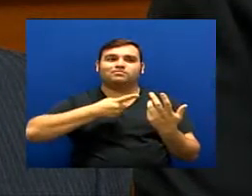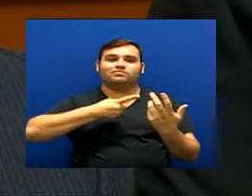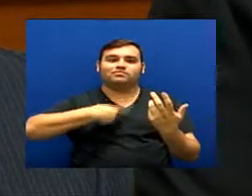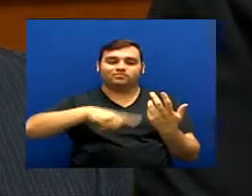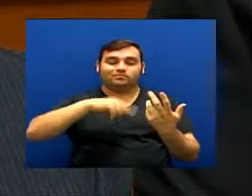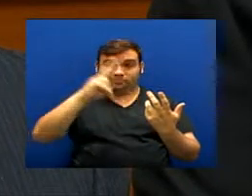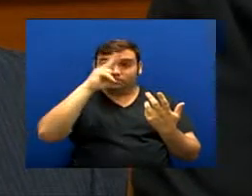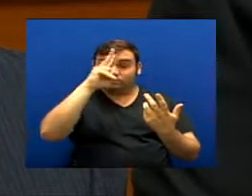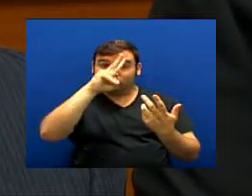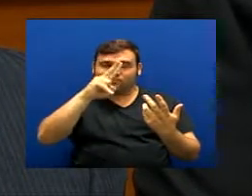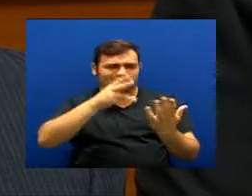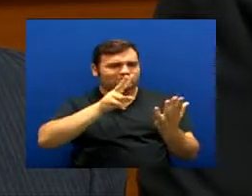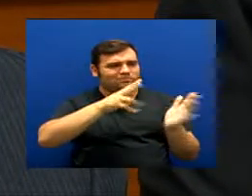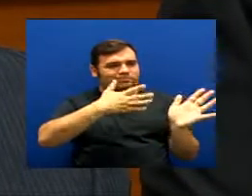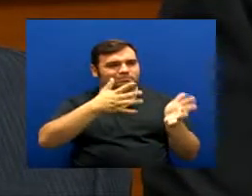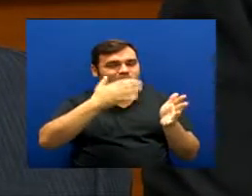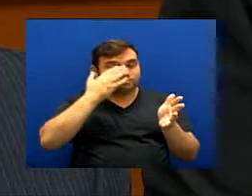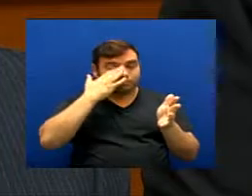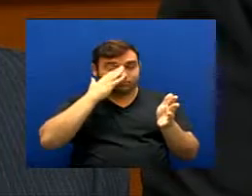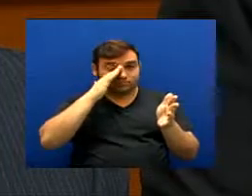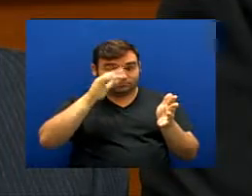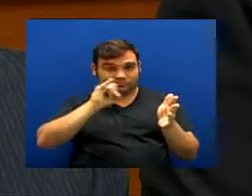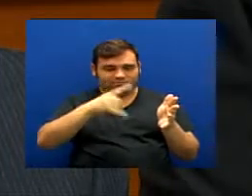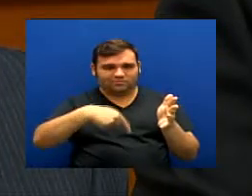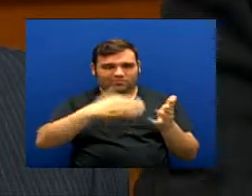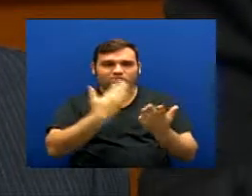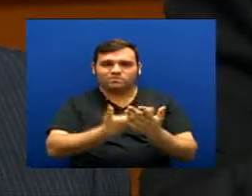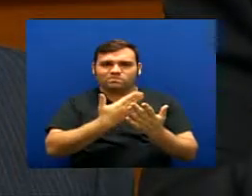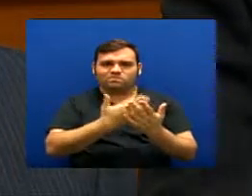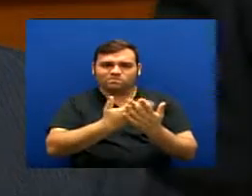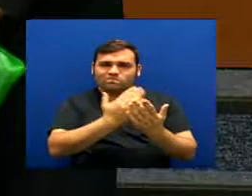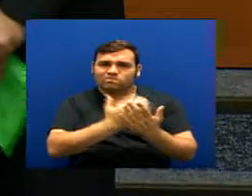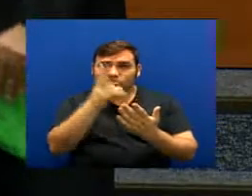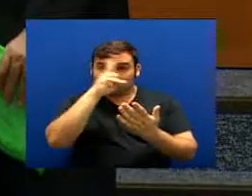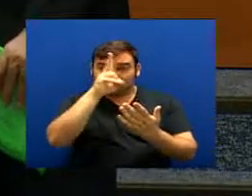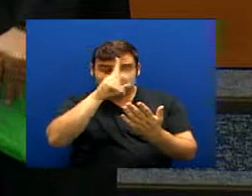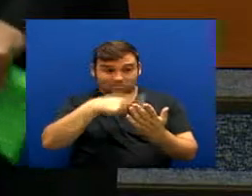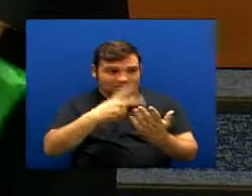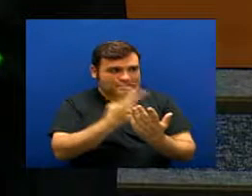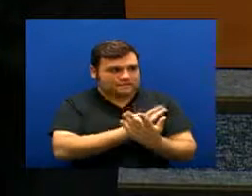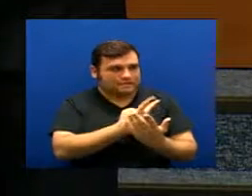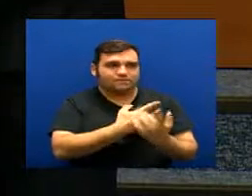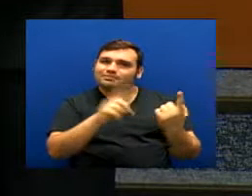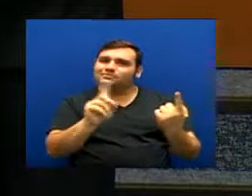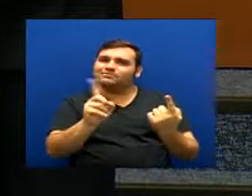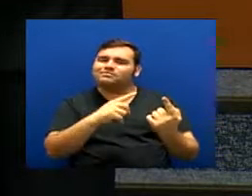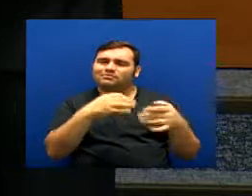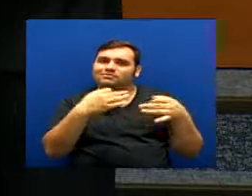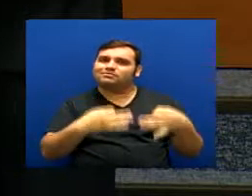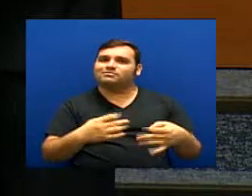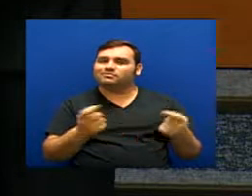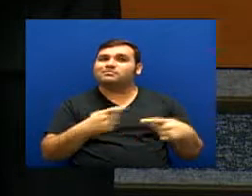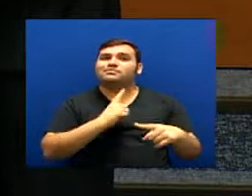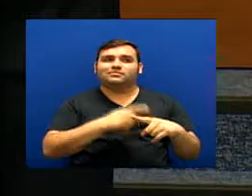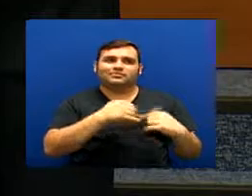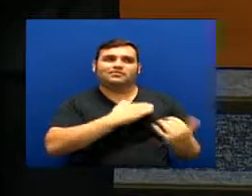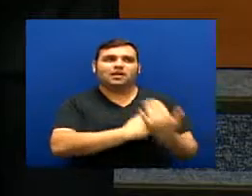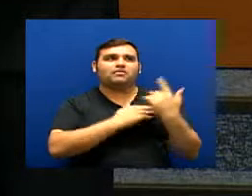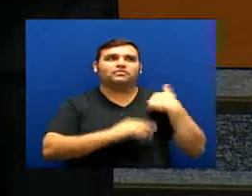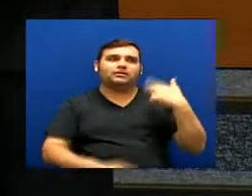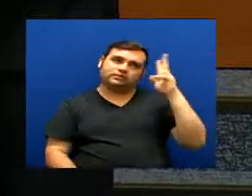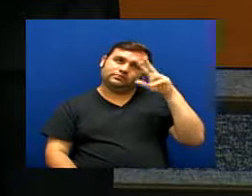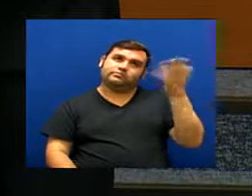E agora ela pode voltar para o lugar dela. No final, nós faremos uma foto com todos os homenageados. Próximo homenageado, Benedito Donizete Ramos da